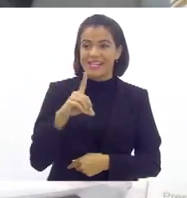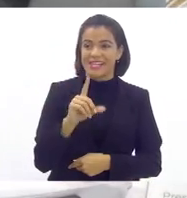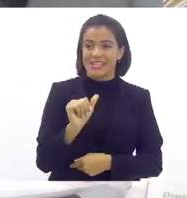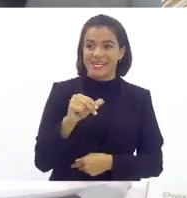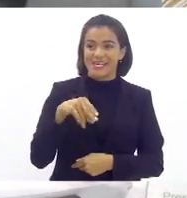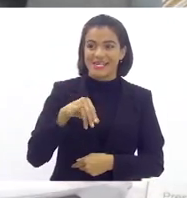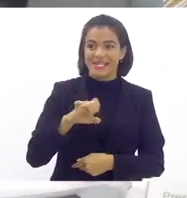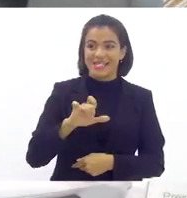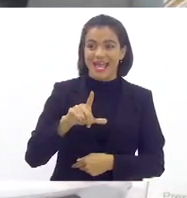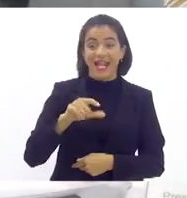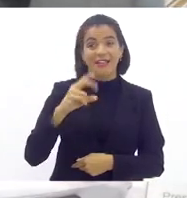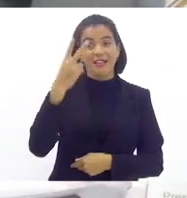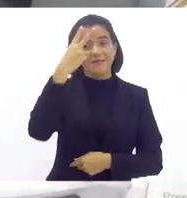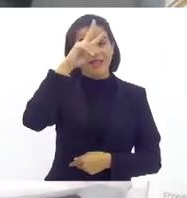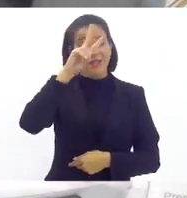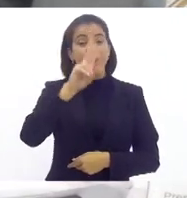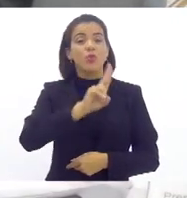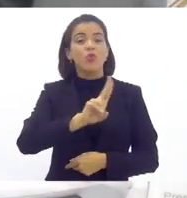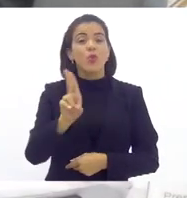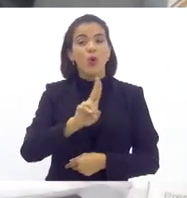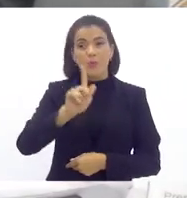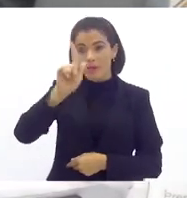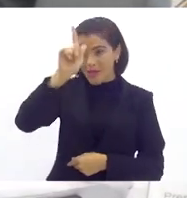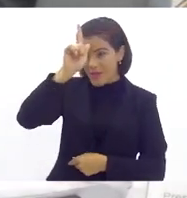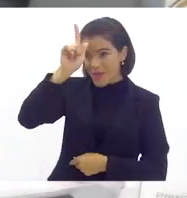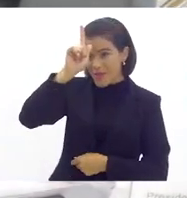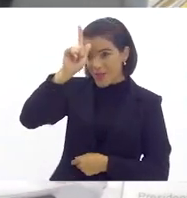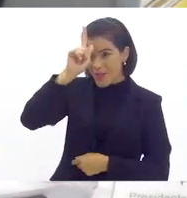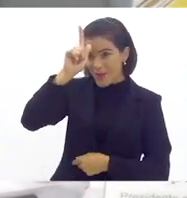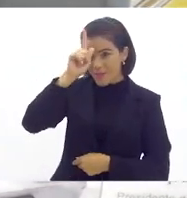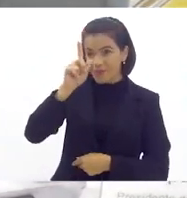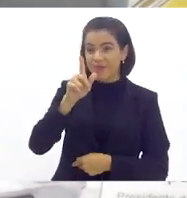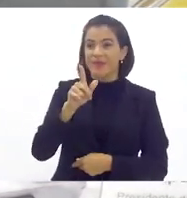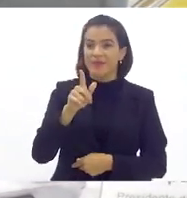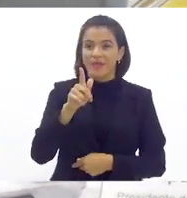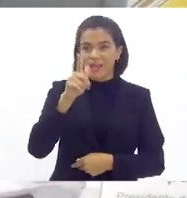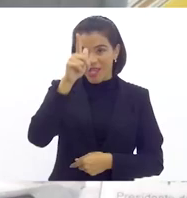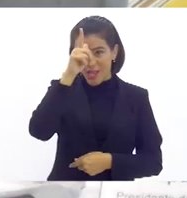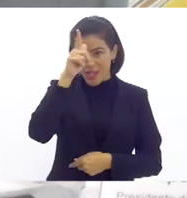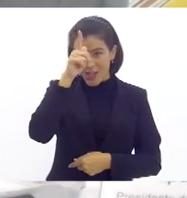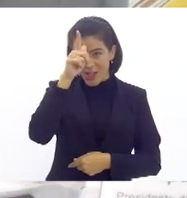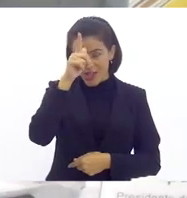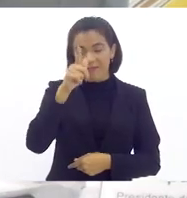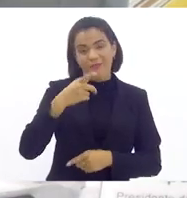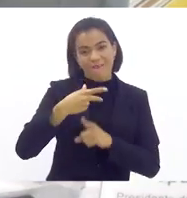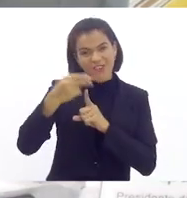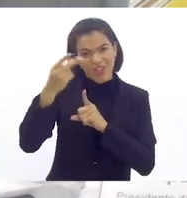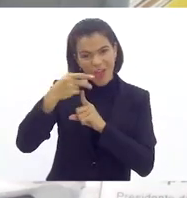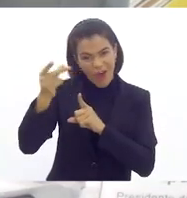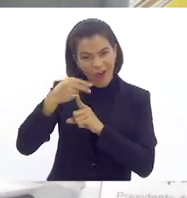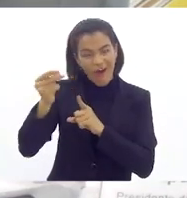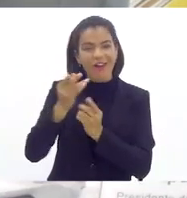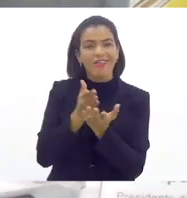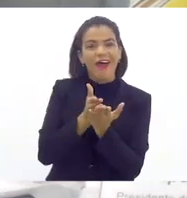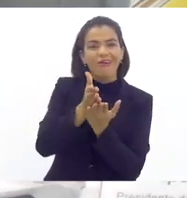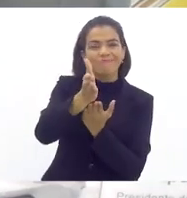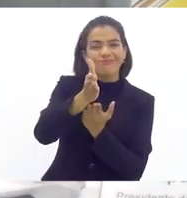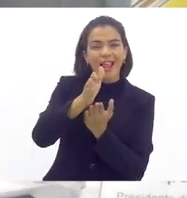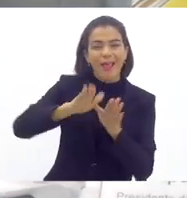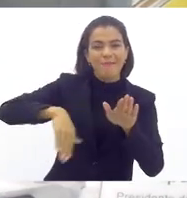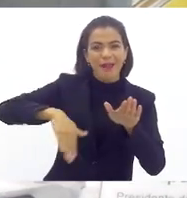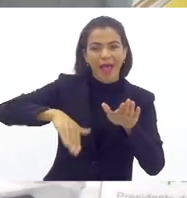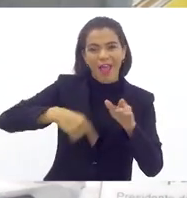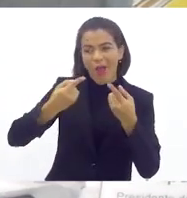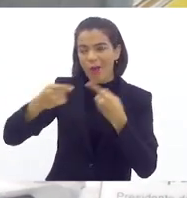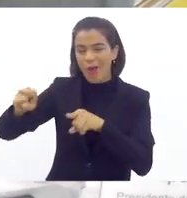Magalhães, me lembrou o nome do quilombo da história que eu contei da vitória dos quilombolas lá da Restinga, Marambaia, contra a